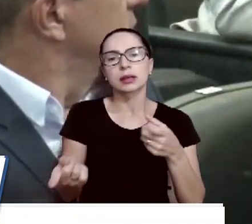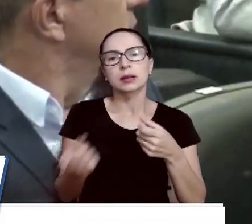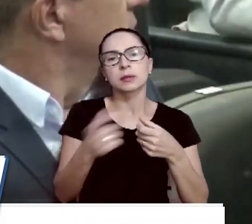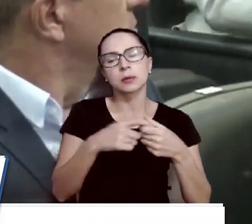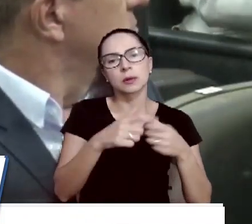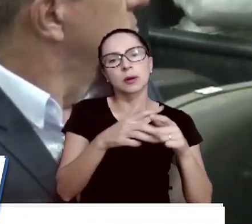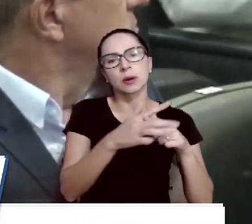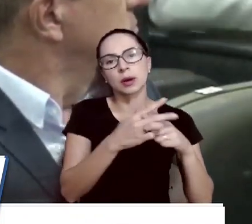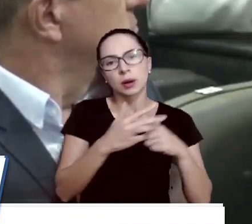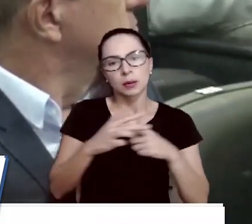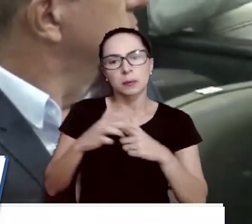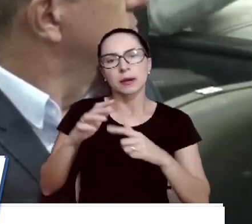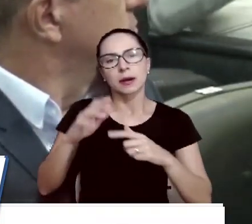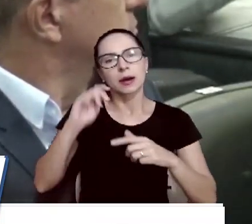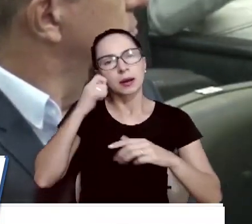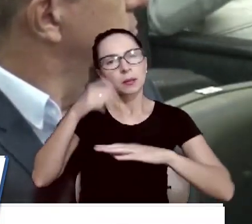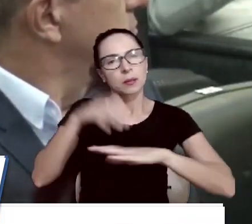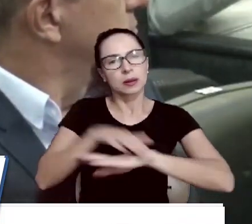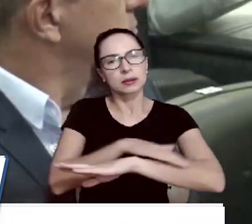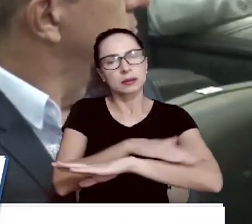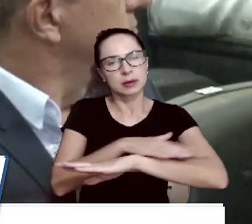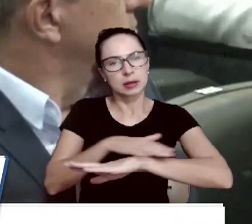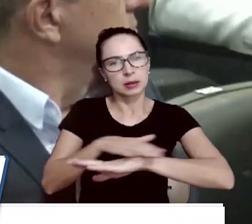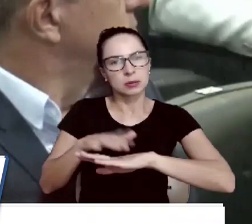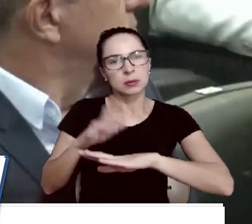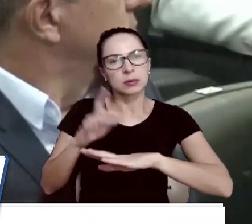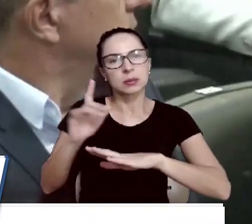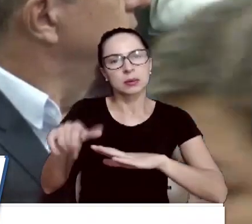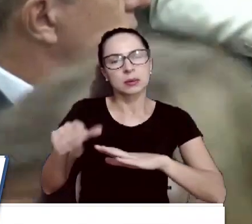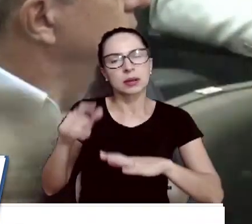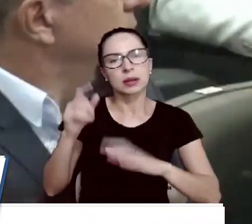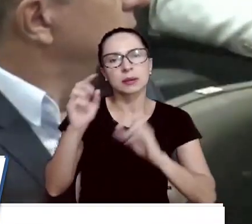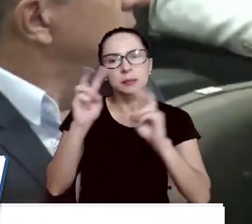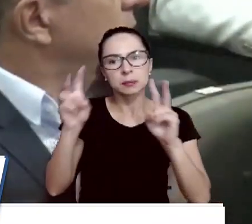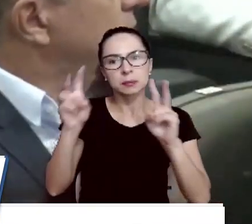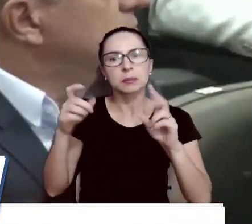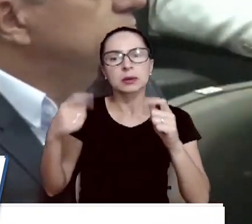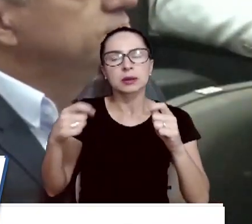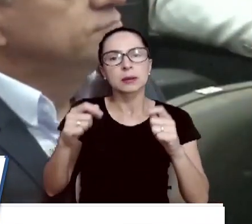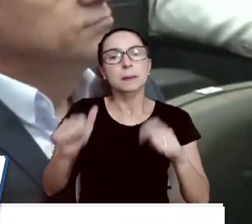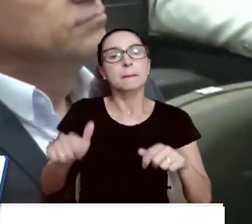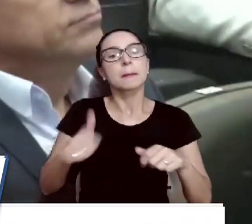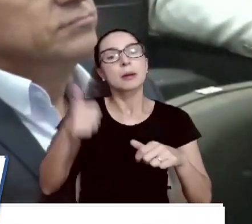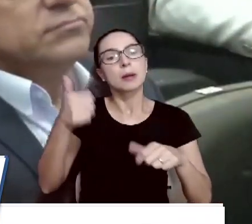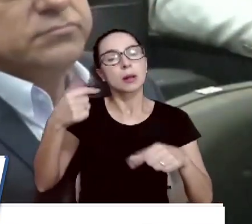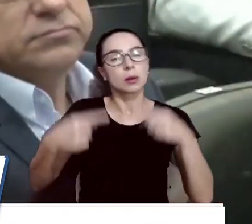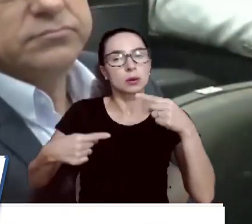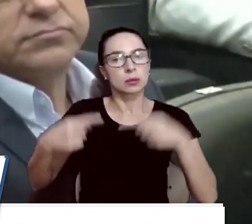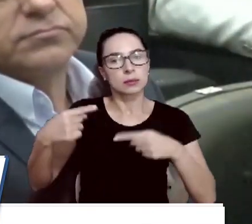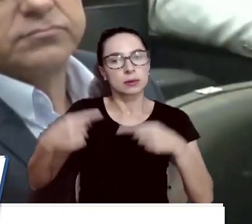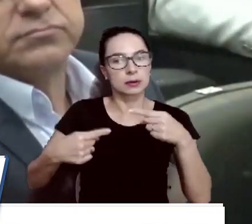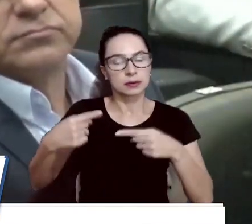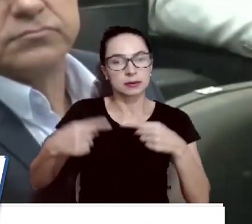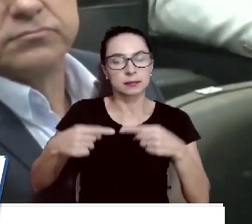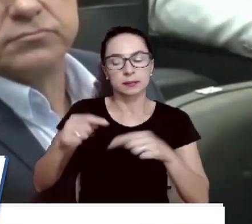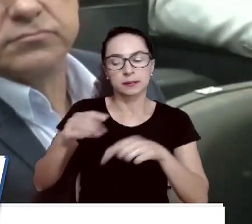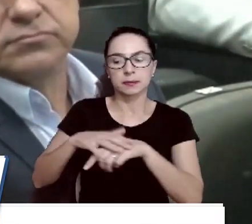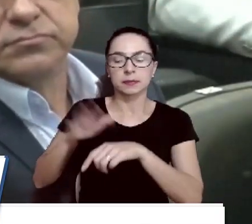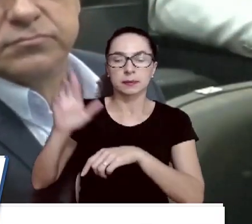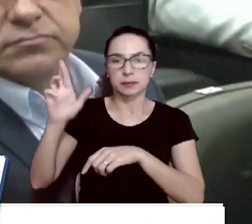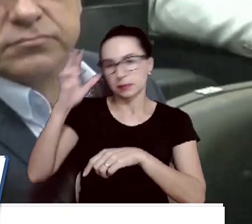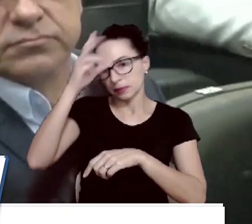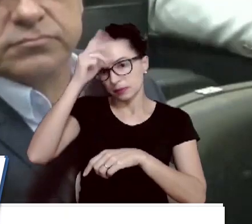no asfalto, isso é uma coisa que precisa ser melhor debatida entre a prefeitura e a própria